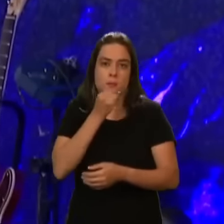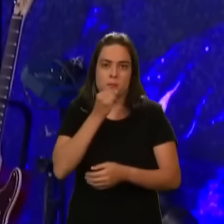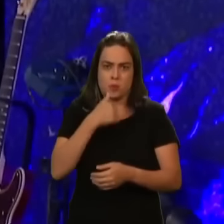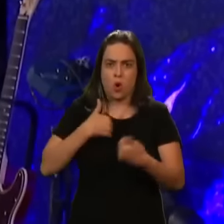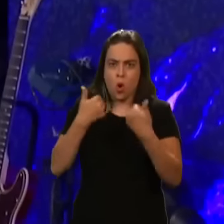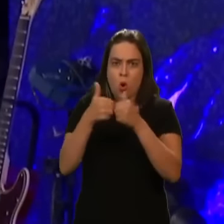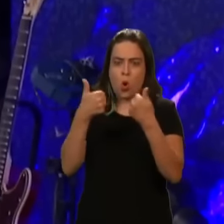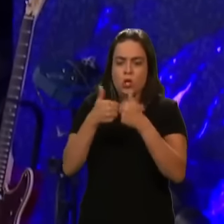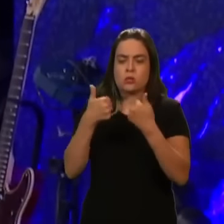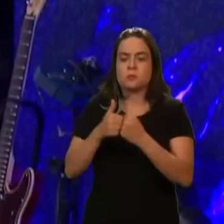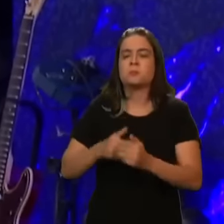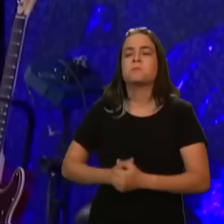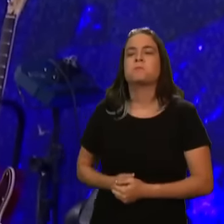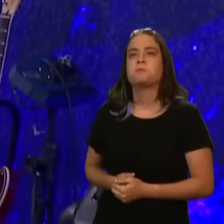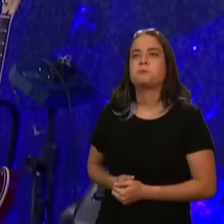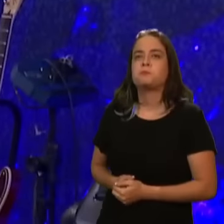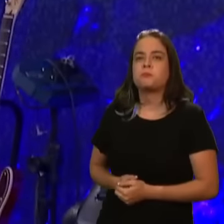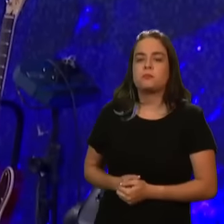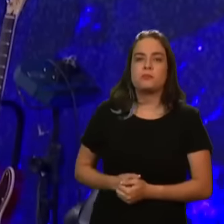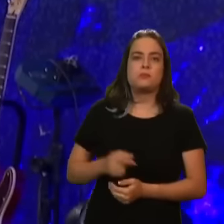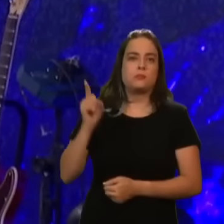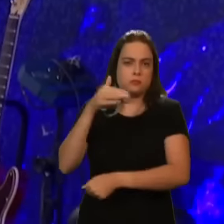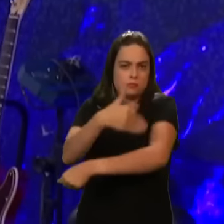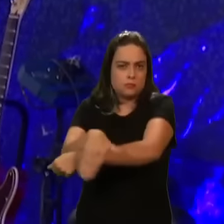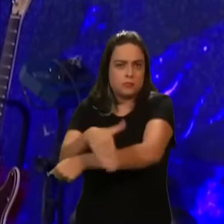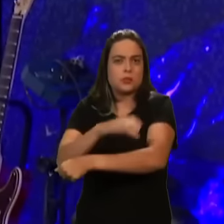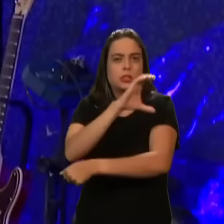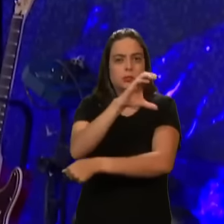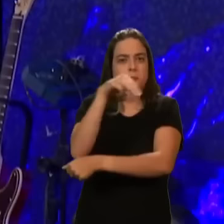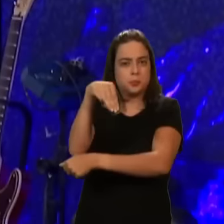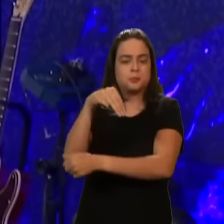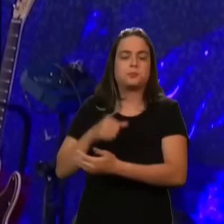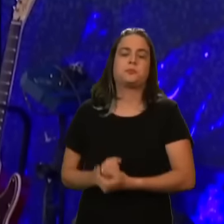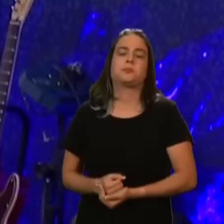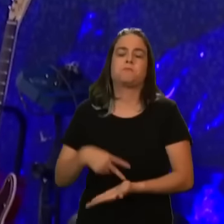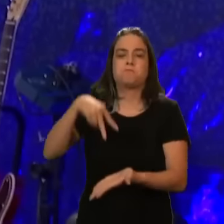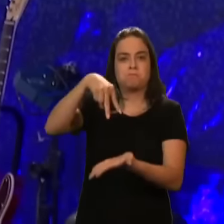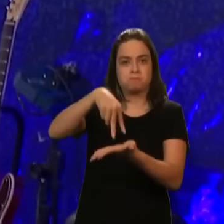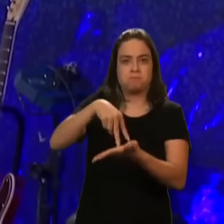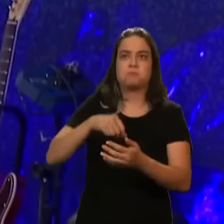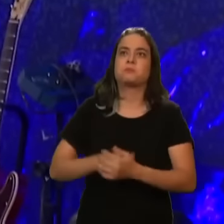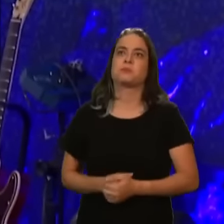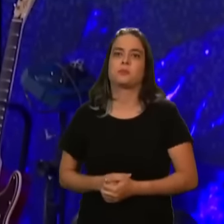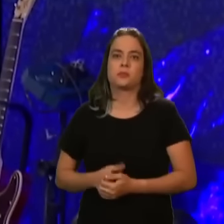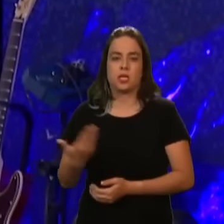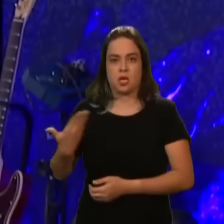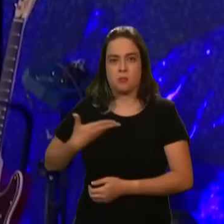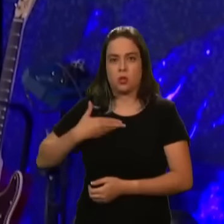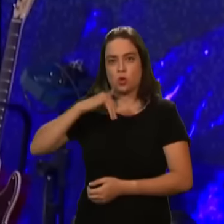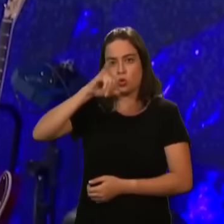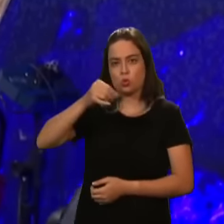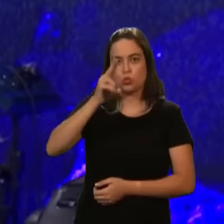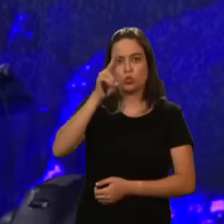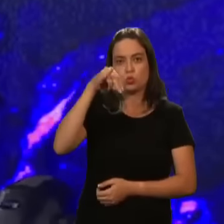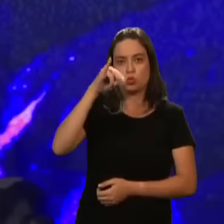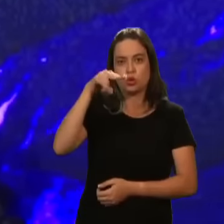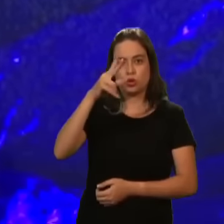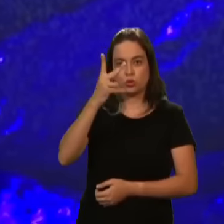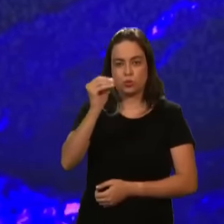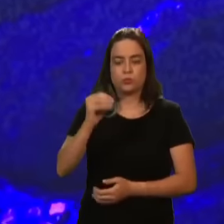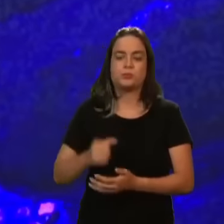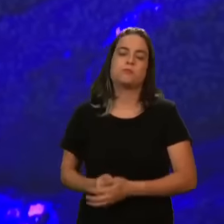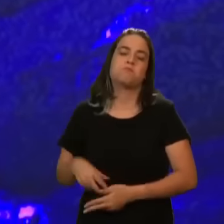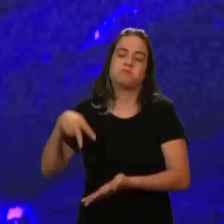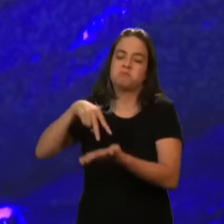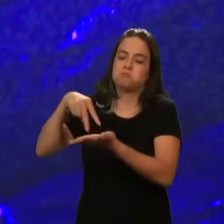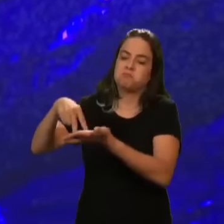ônibus, na Cristiano Machado, eu e um amigo meu, Juninho, de pé. o Juninho conversando comigo, e nós dois de pé, perto do